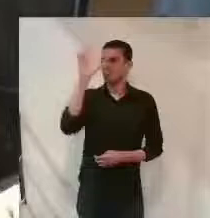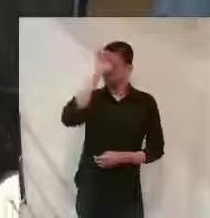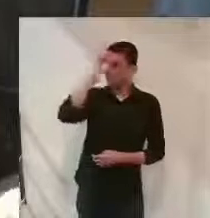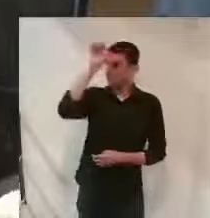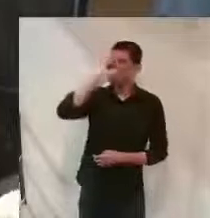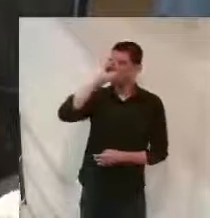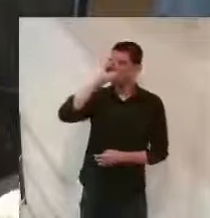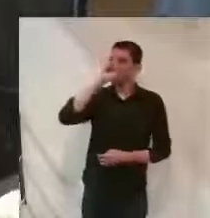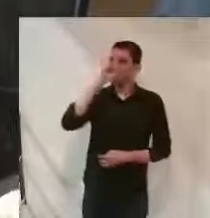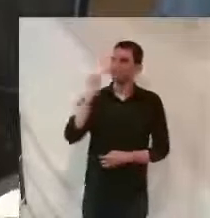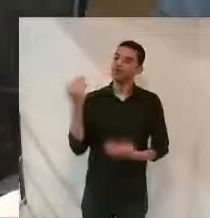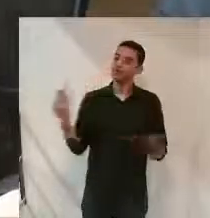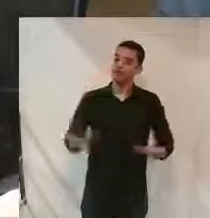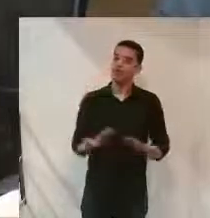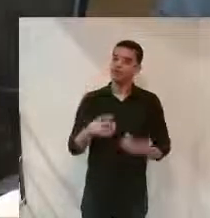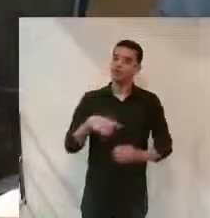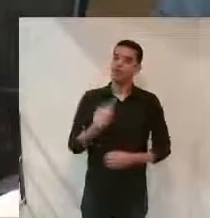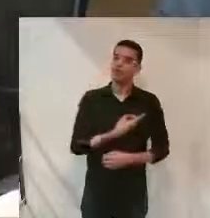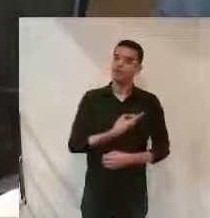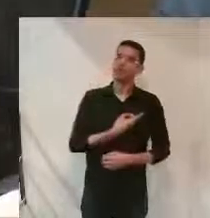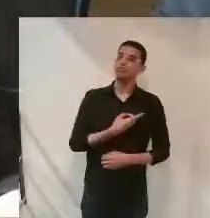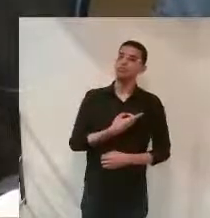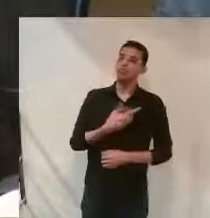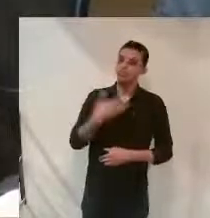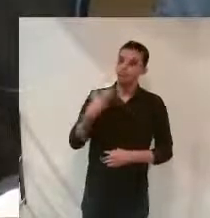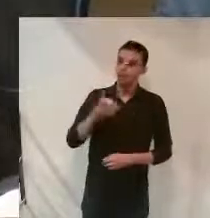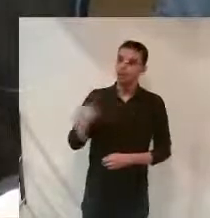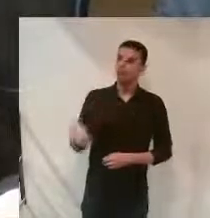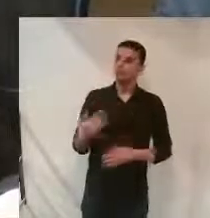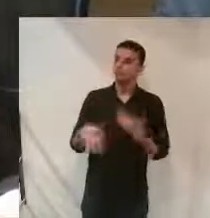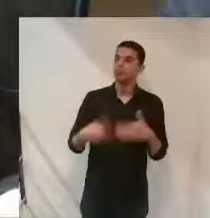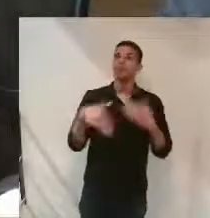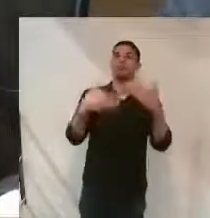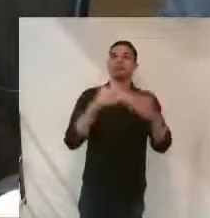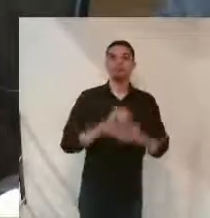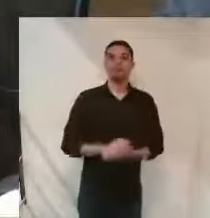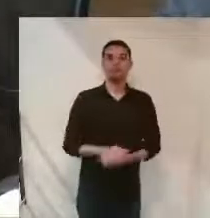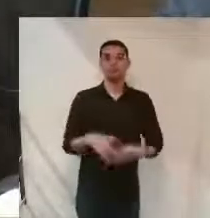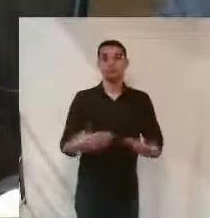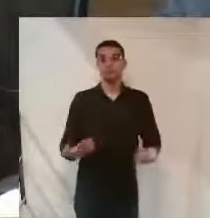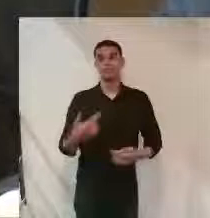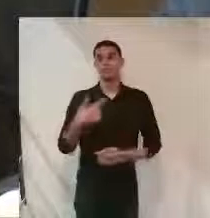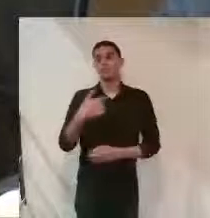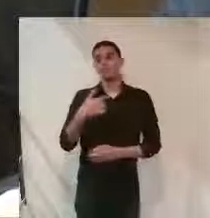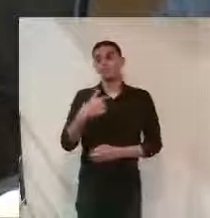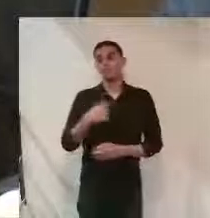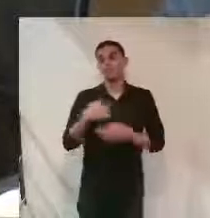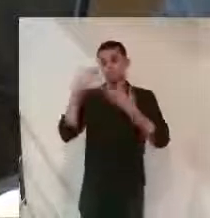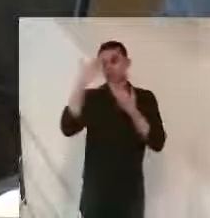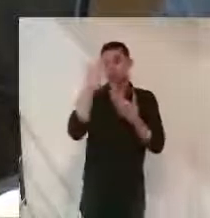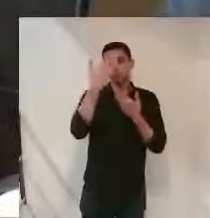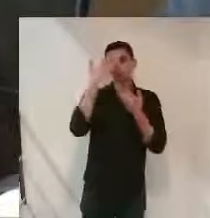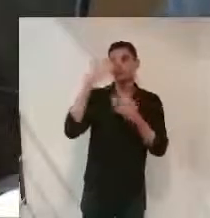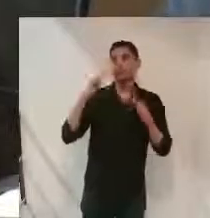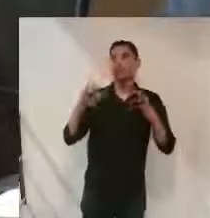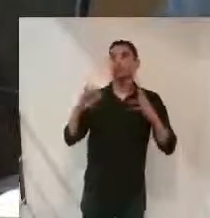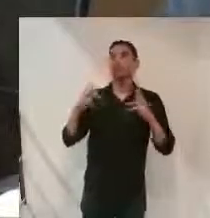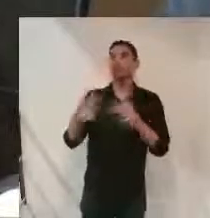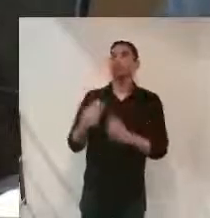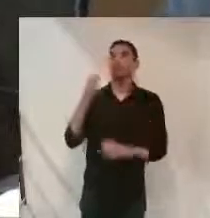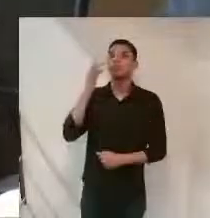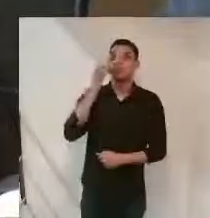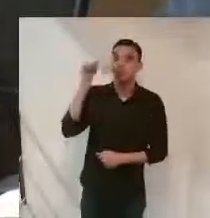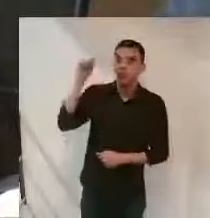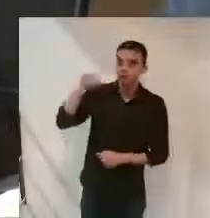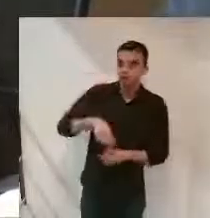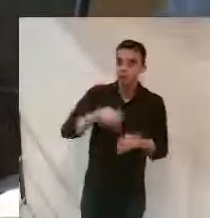estamos ajudando a implementar. Então, eu tenho uma dívida de gratidão a todos que estão aqui nessa mesa. Fiz